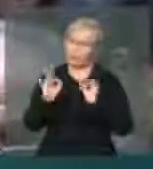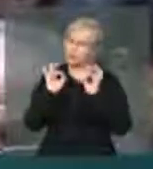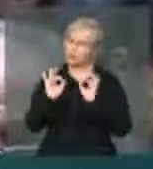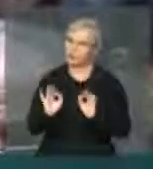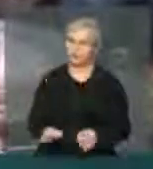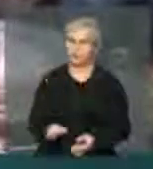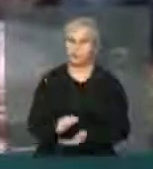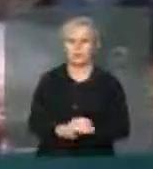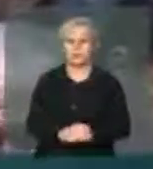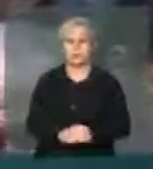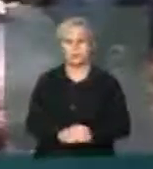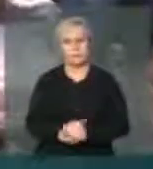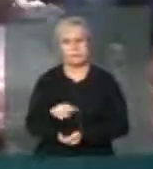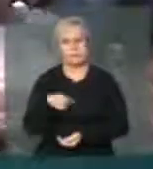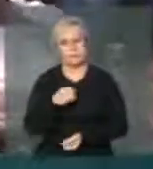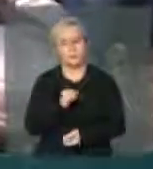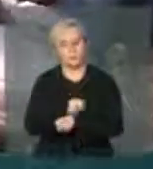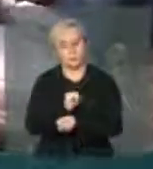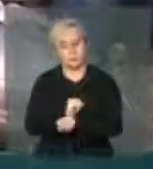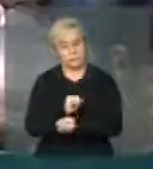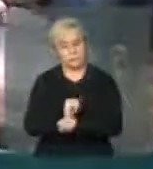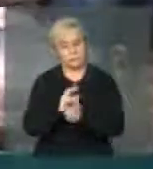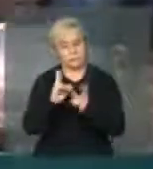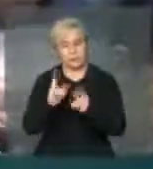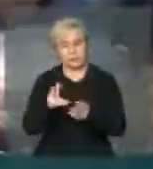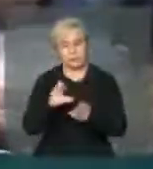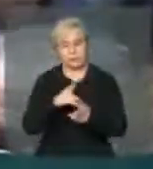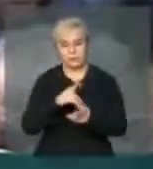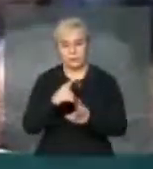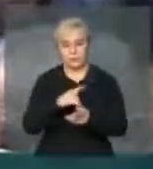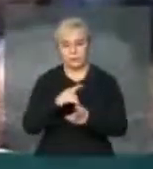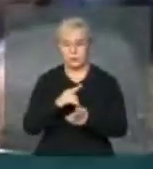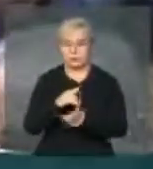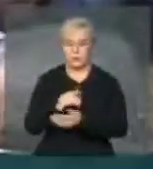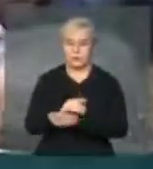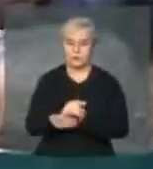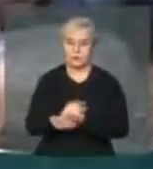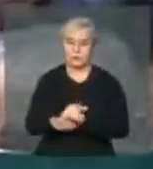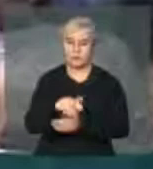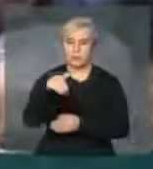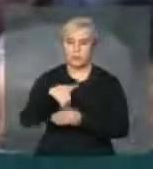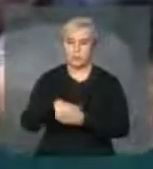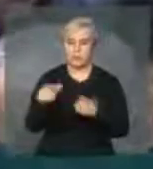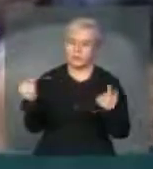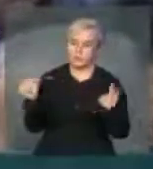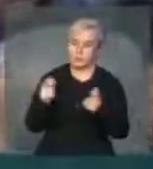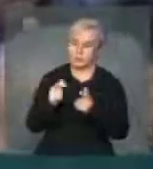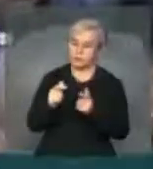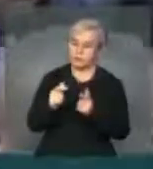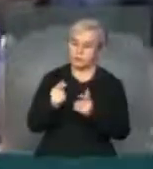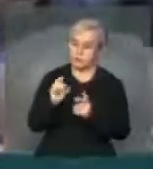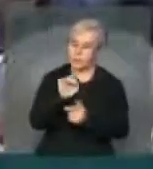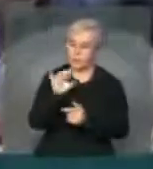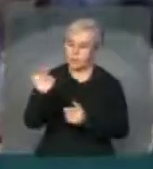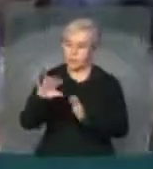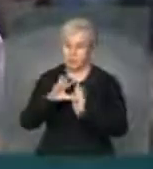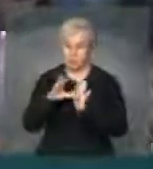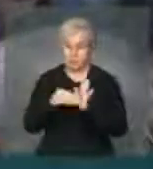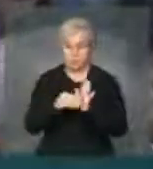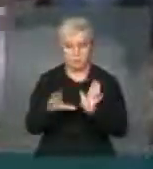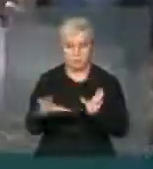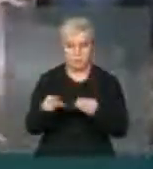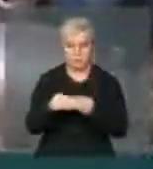elementar. Esperamos que, como vemos um decréscimo da diferença de votos a cada emenda aglutinativa, pelo menos ontem,